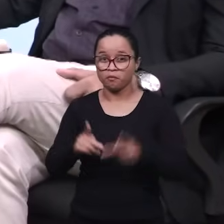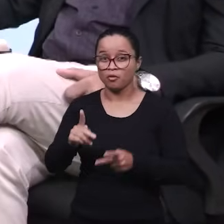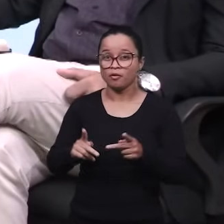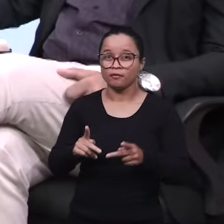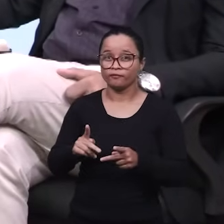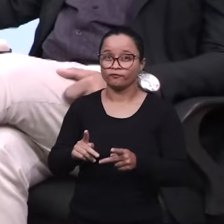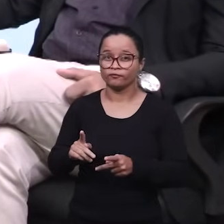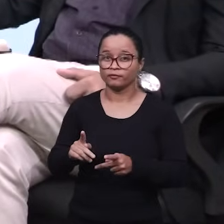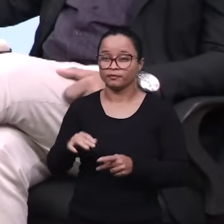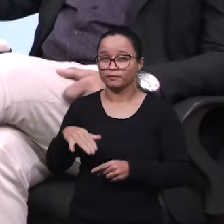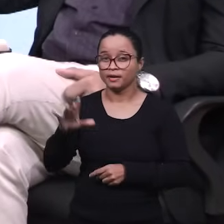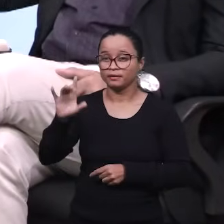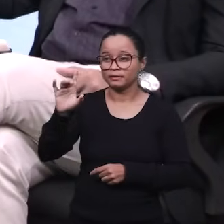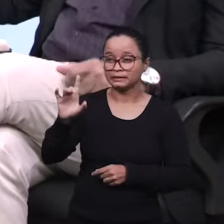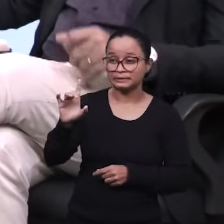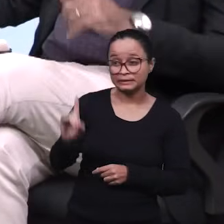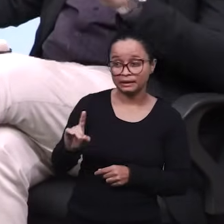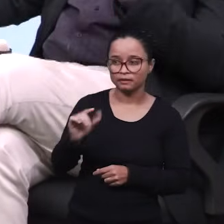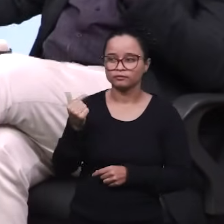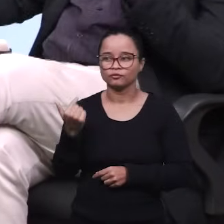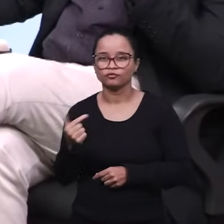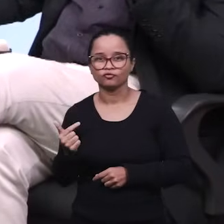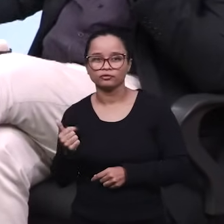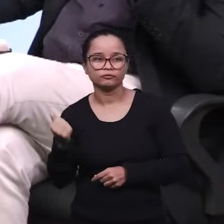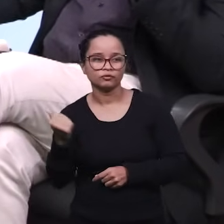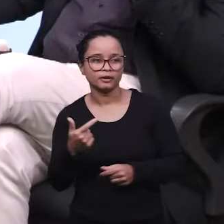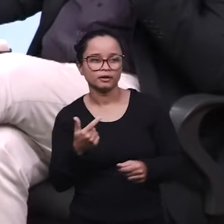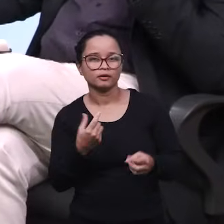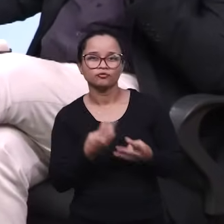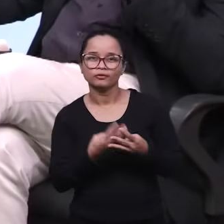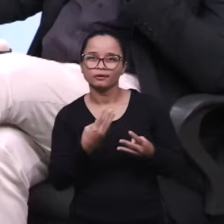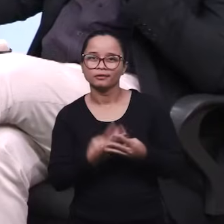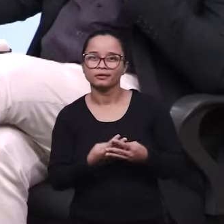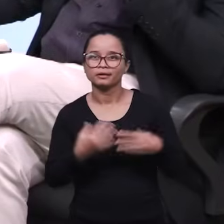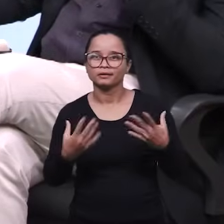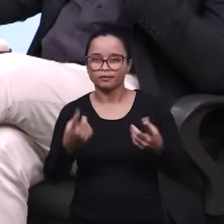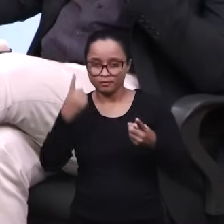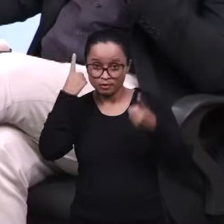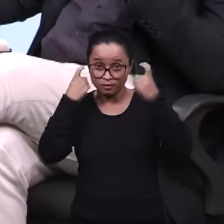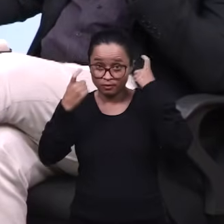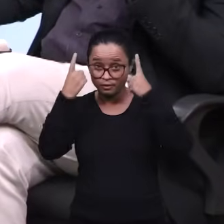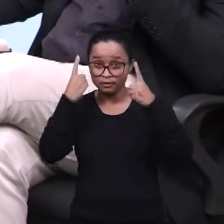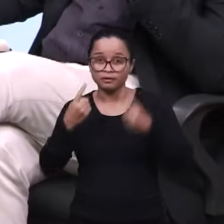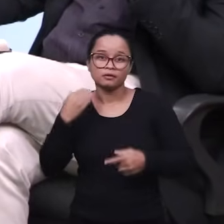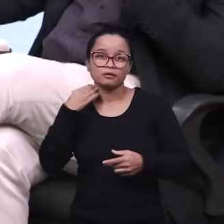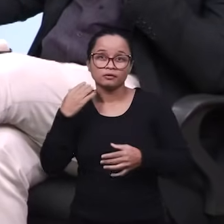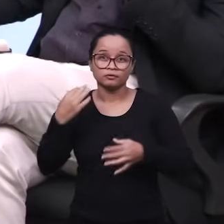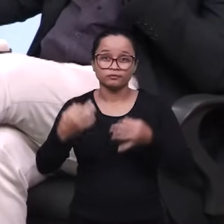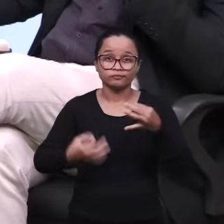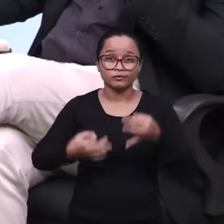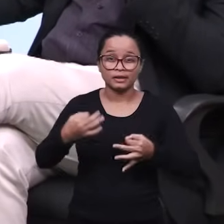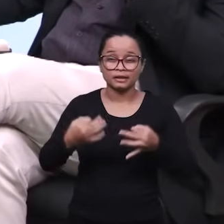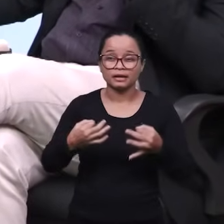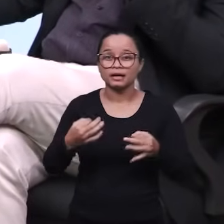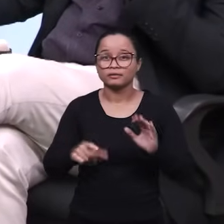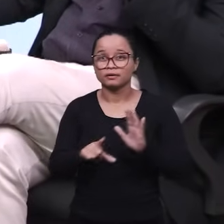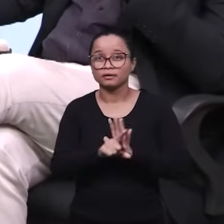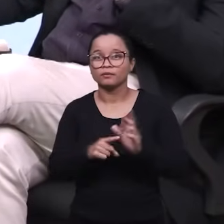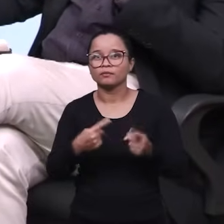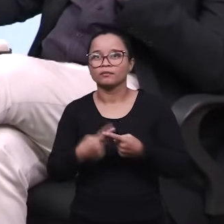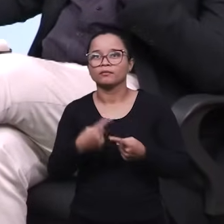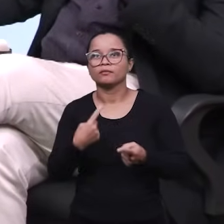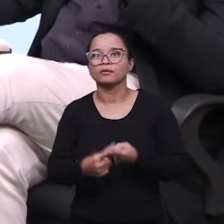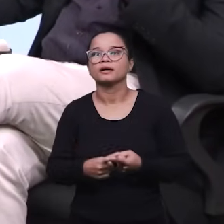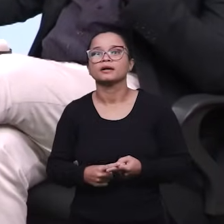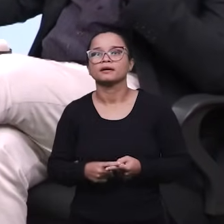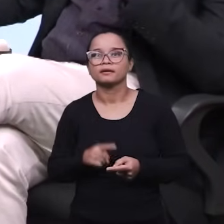Exatamente. É importante que a própria preocupação dos magistrados ali por causa da Lex